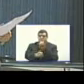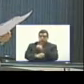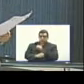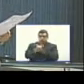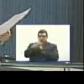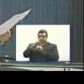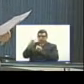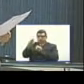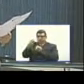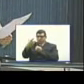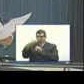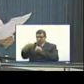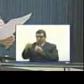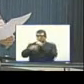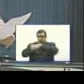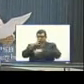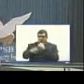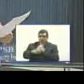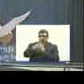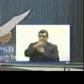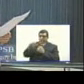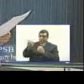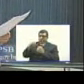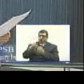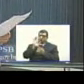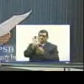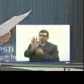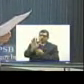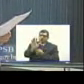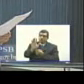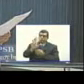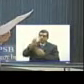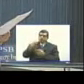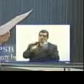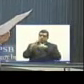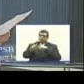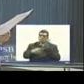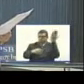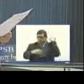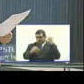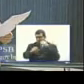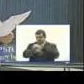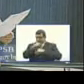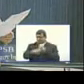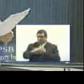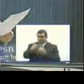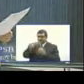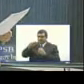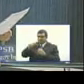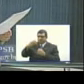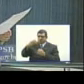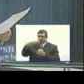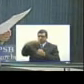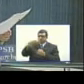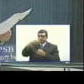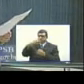3571 de 23/12/2010 aprovada no final do ano passado prever uma receita de 10 milhões 139